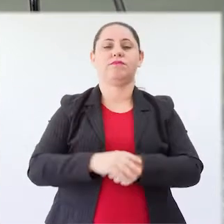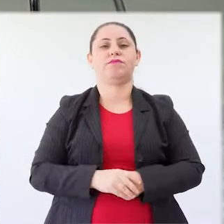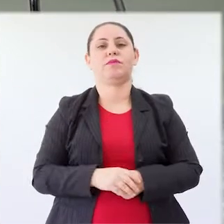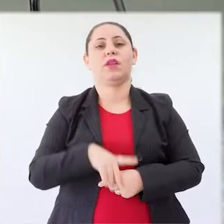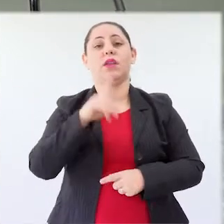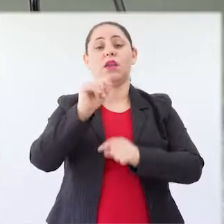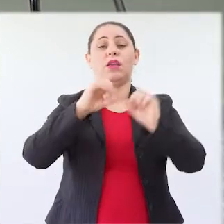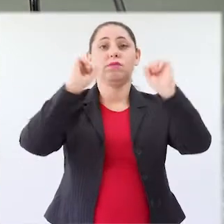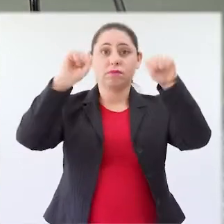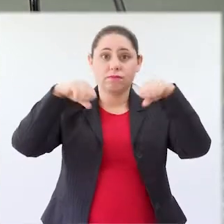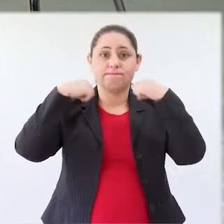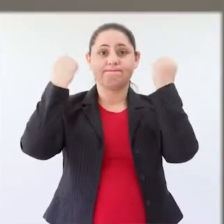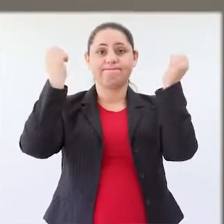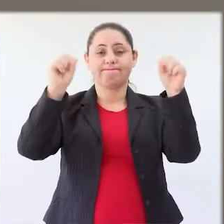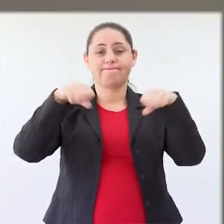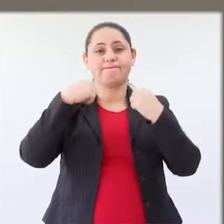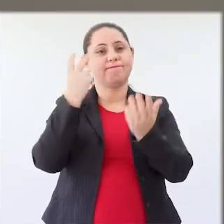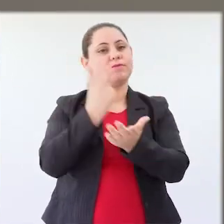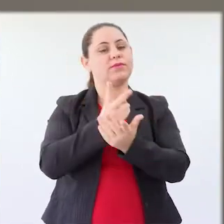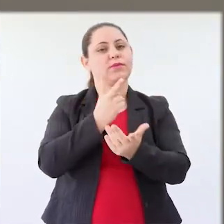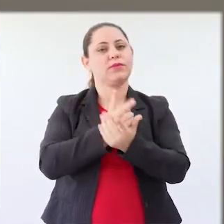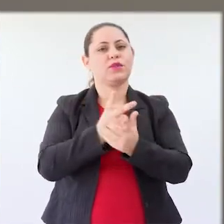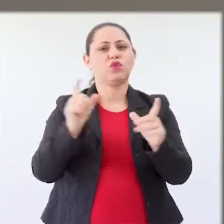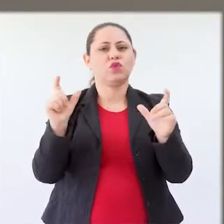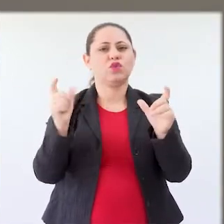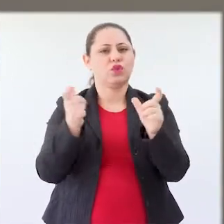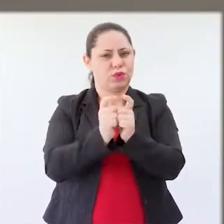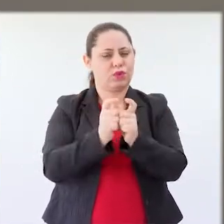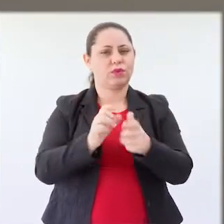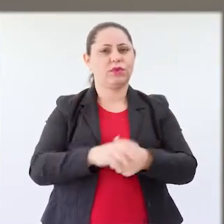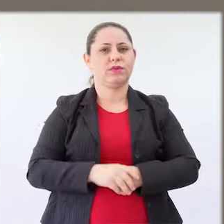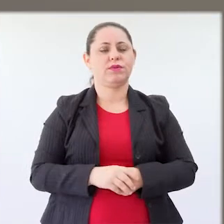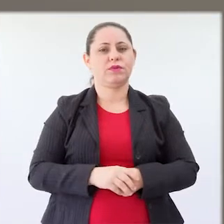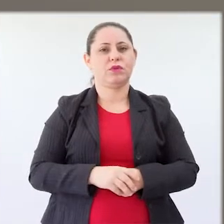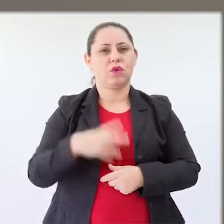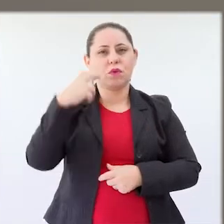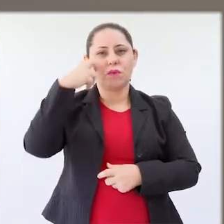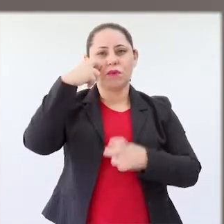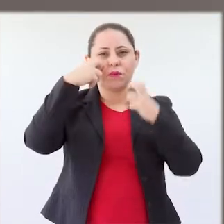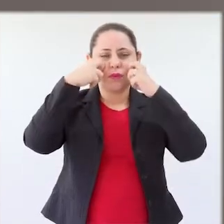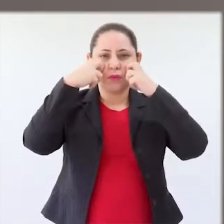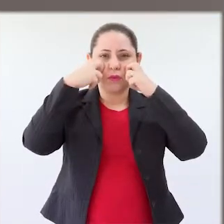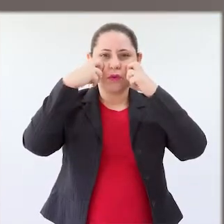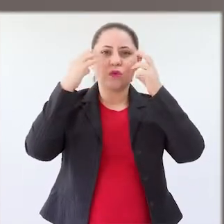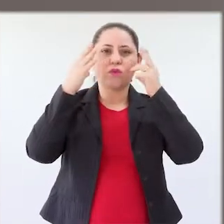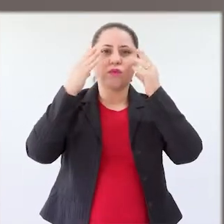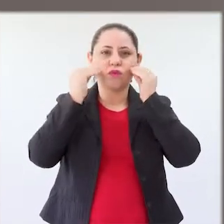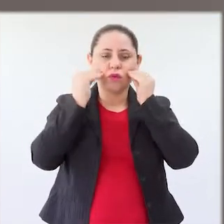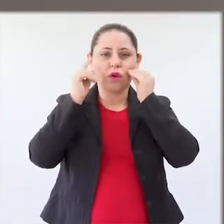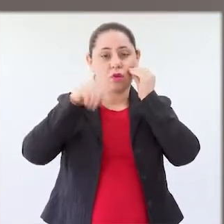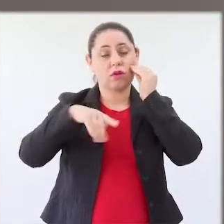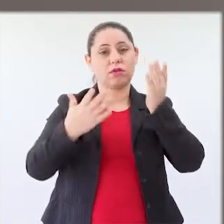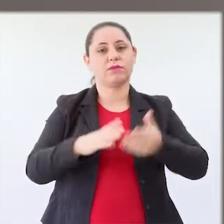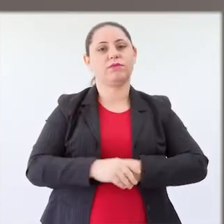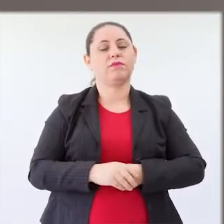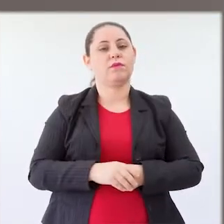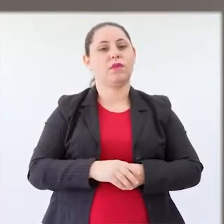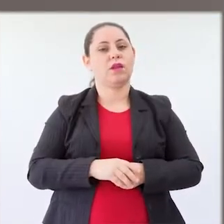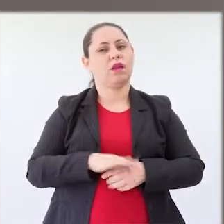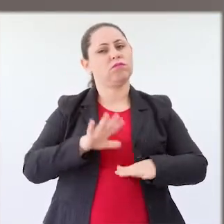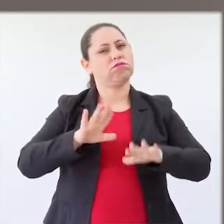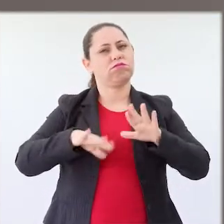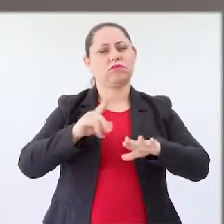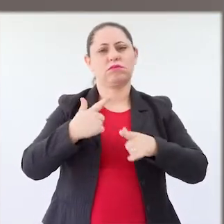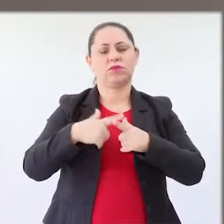Quem faz atividade física regularmente diminui esse o botox? consumo dele varia muito, né? Porque como você